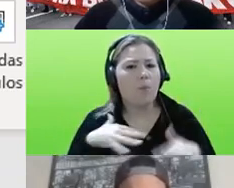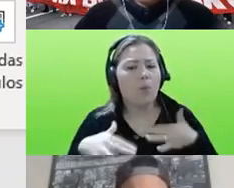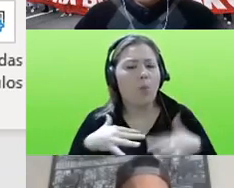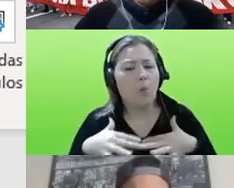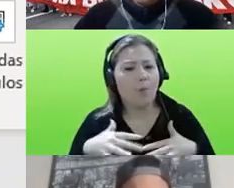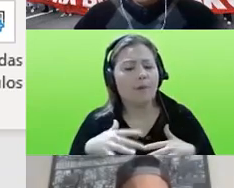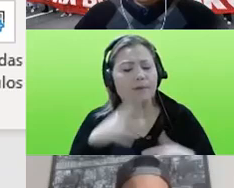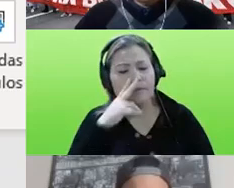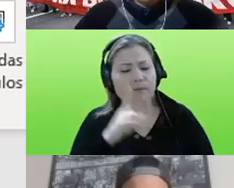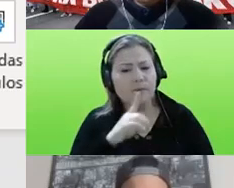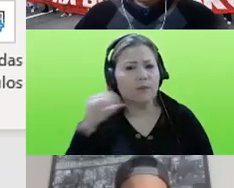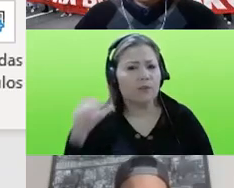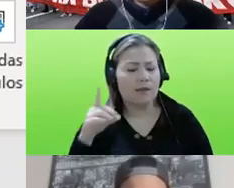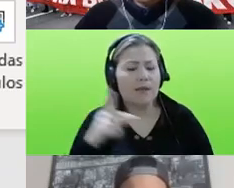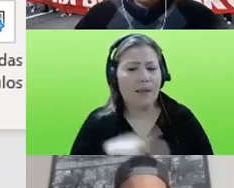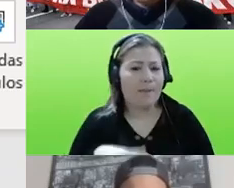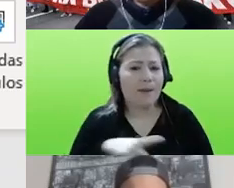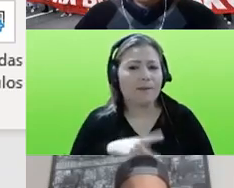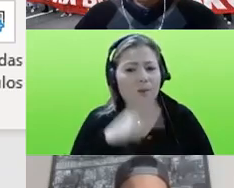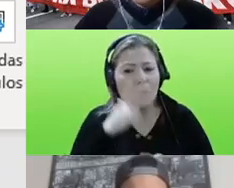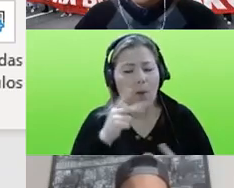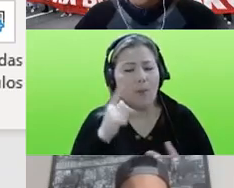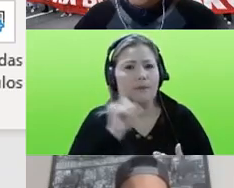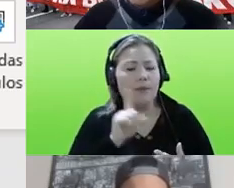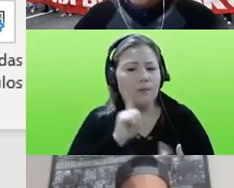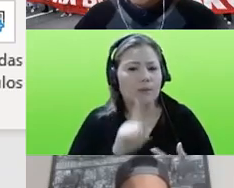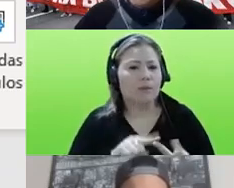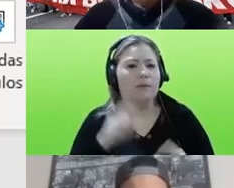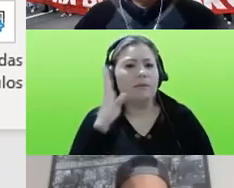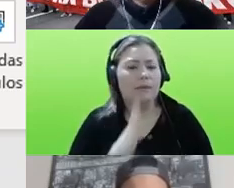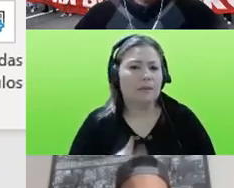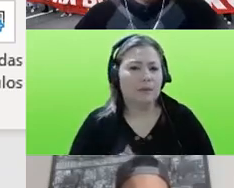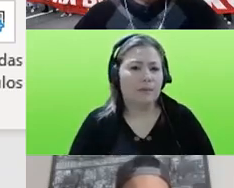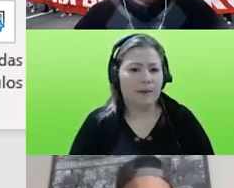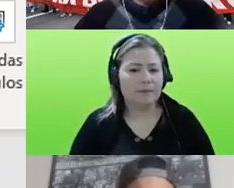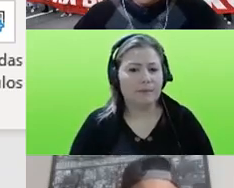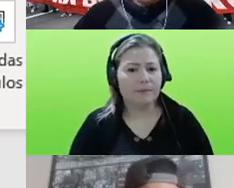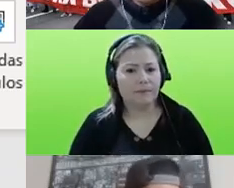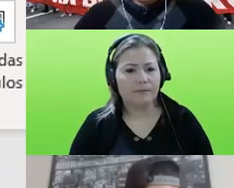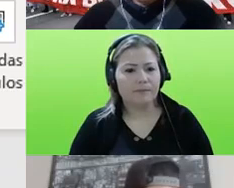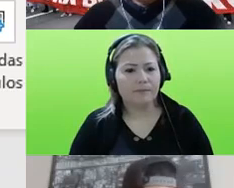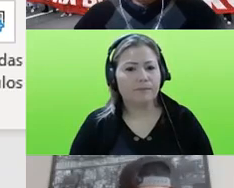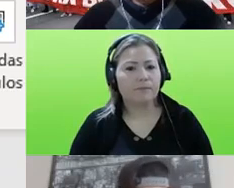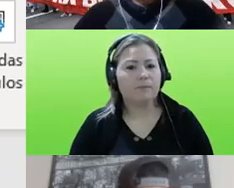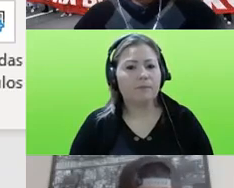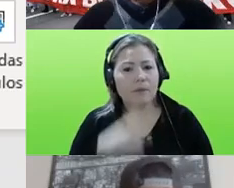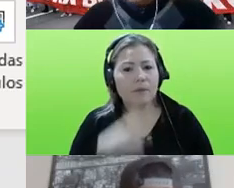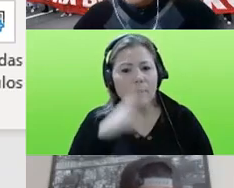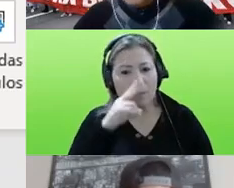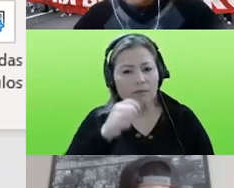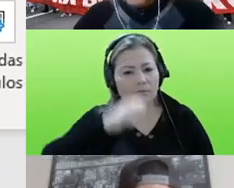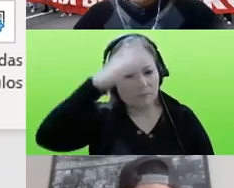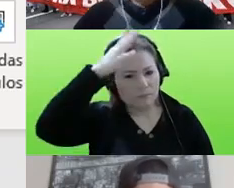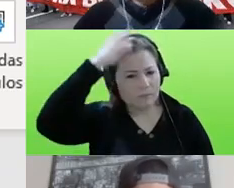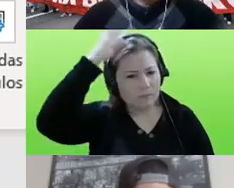extrema-direita em países como Estados Unidos e Brasil. Não é? Donald Trump nos Estados Unidos,